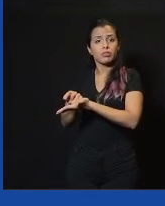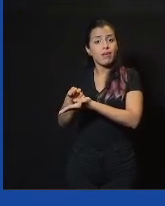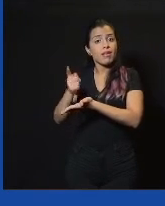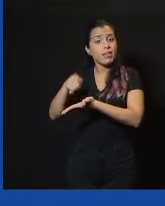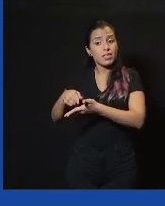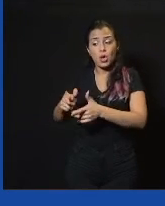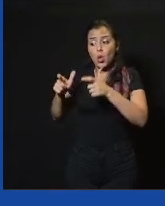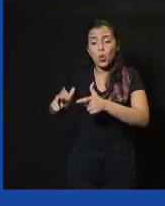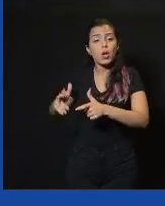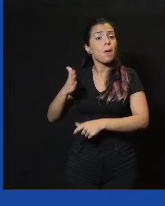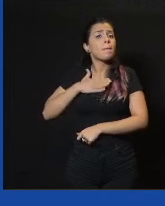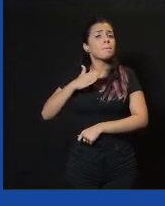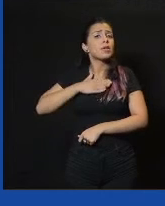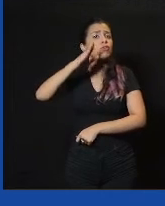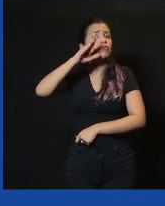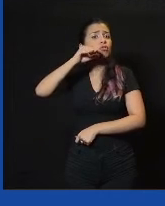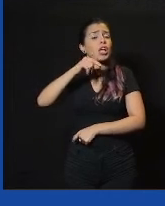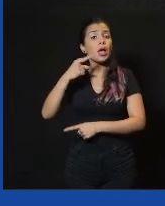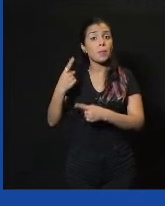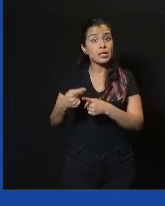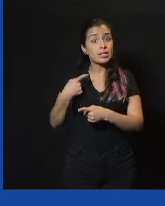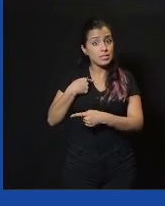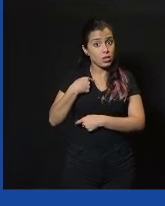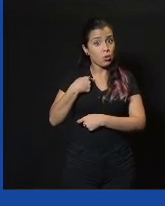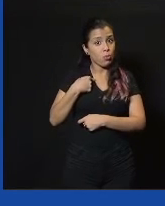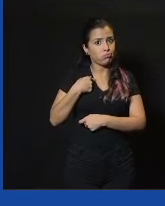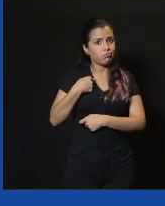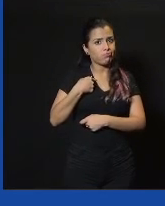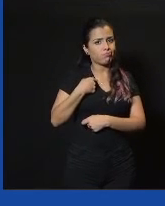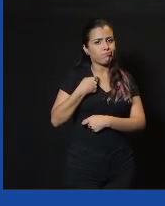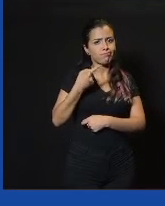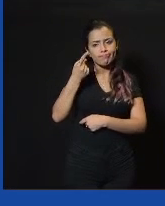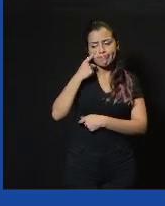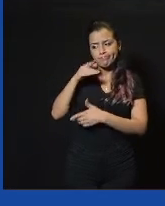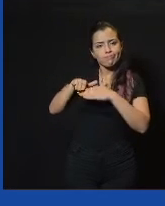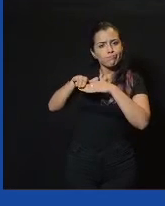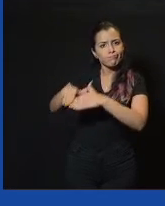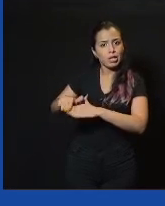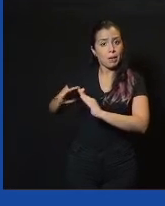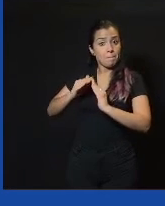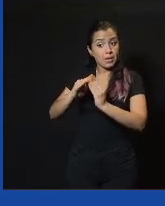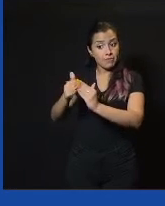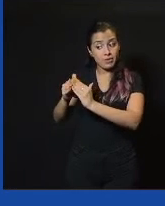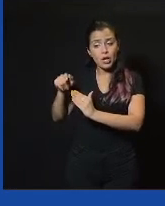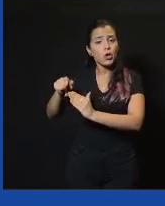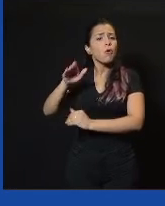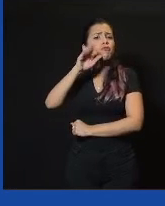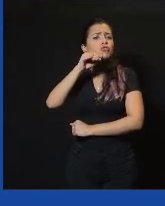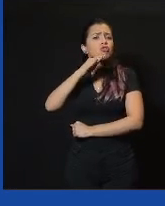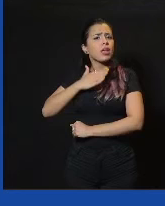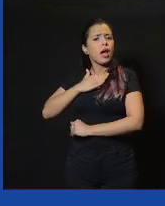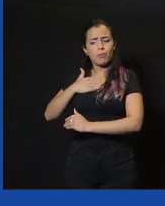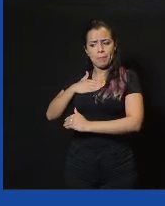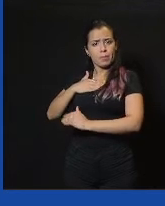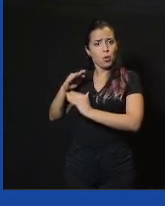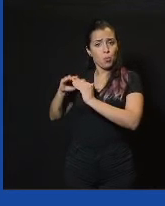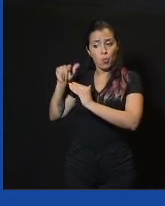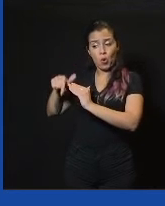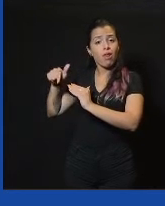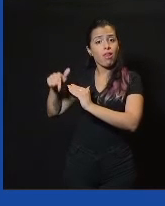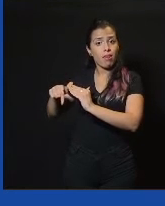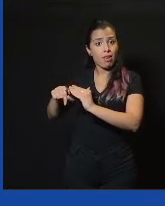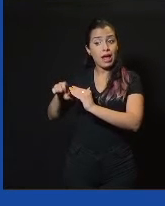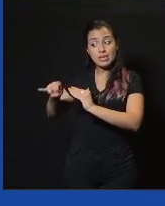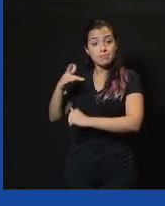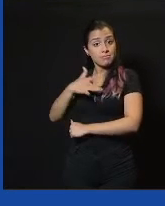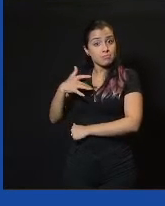entendeu? Porque se eu invisto na periferia, na favela, onde mora o meu funcionário, eu sei que o filho dele vai estar bem, porque